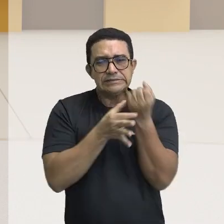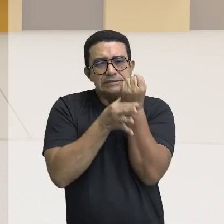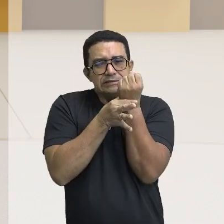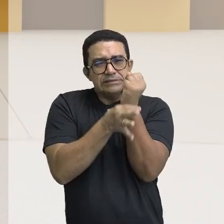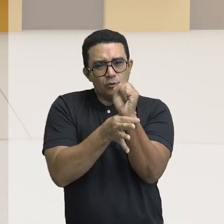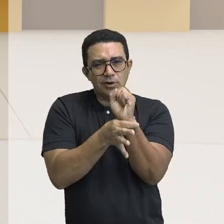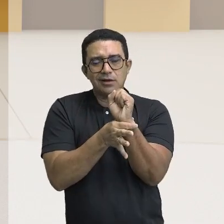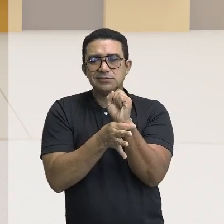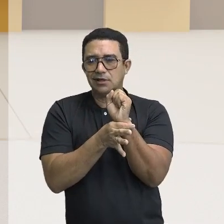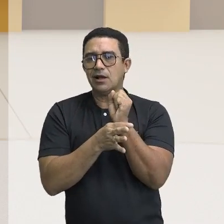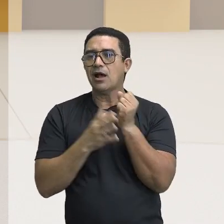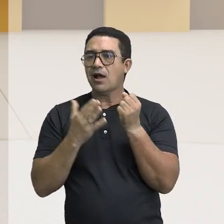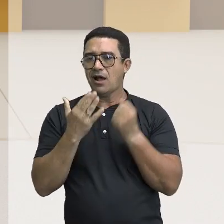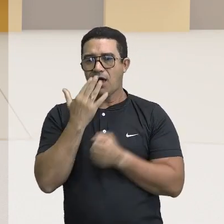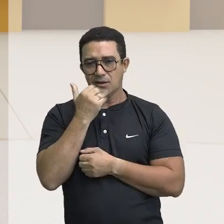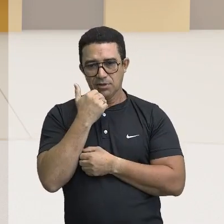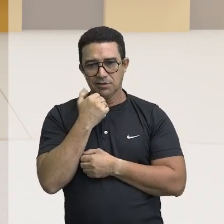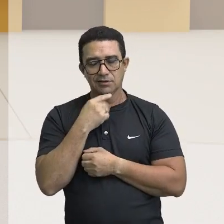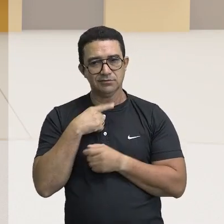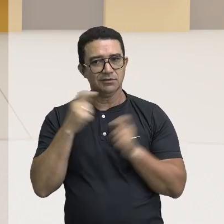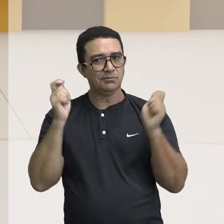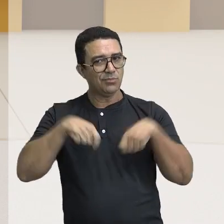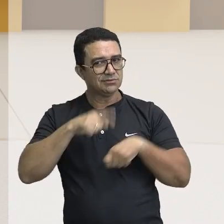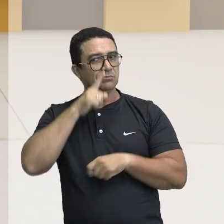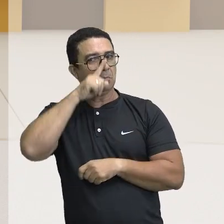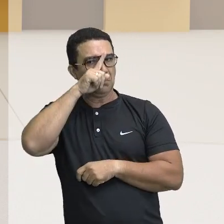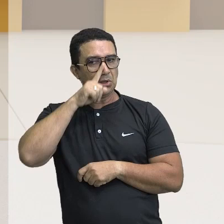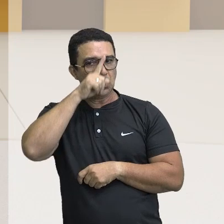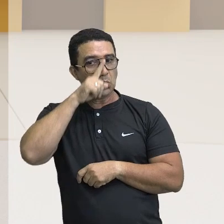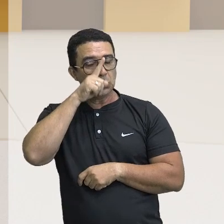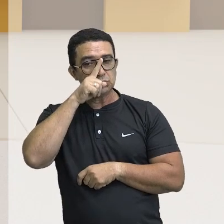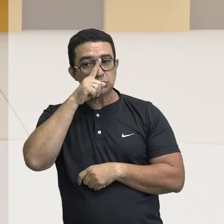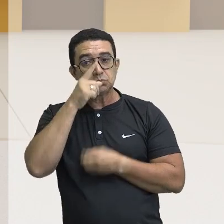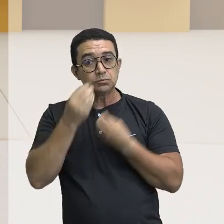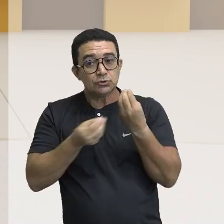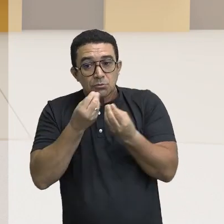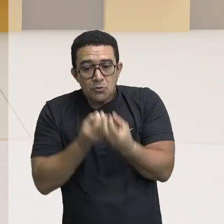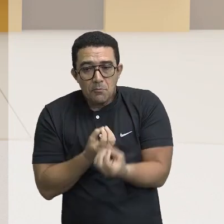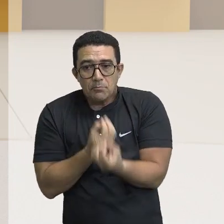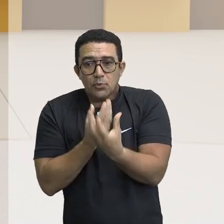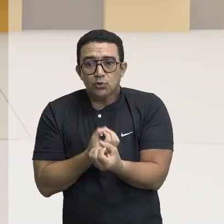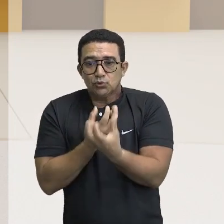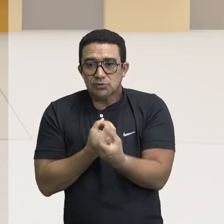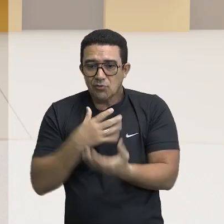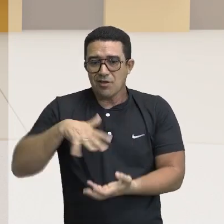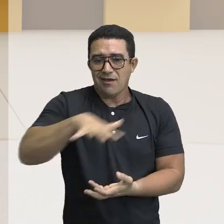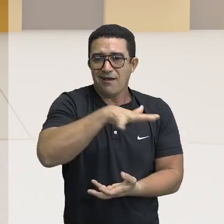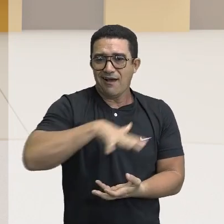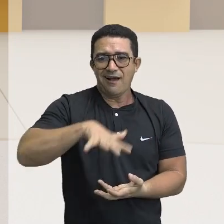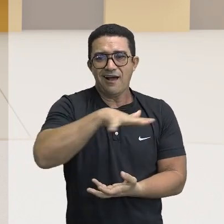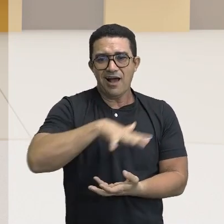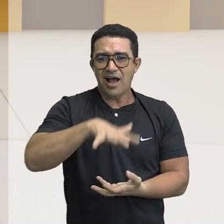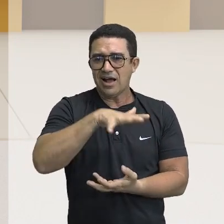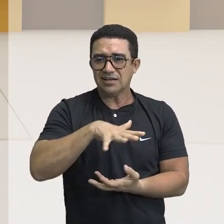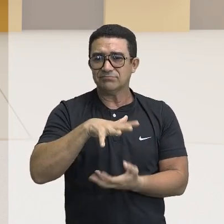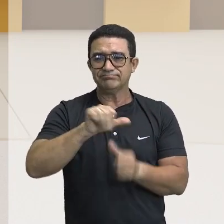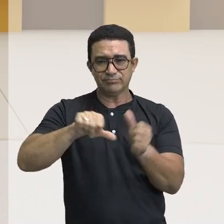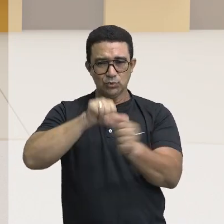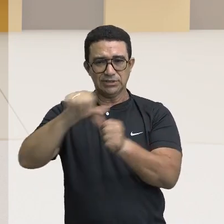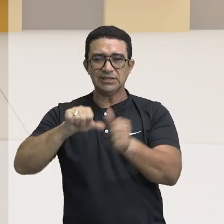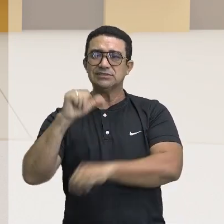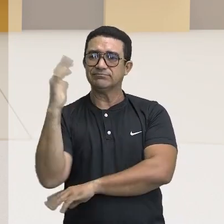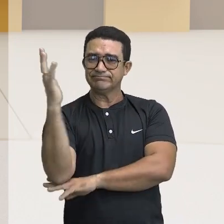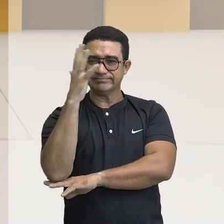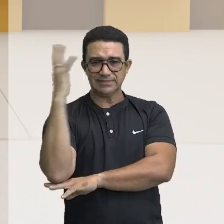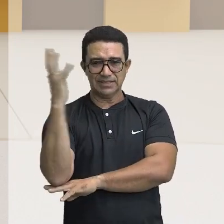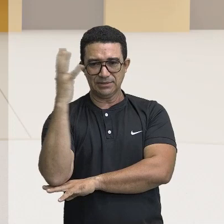ser prejudicados, especialmente em relação à produtividade em áreas sobre estresse climático.